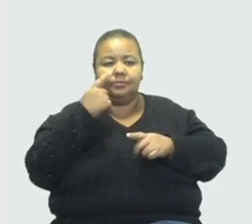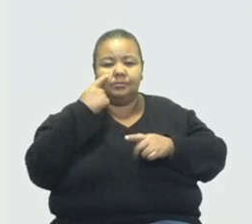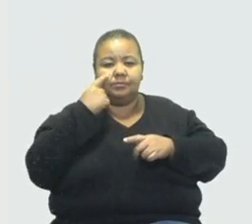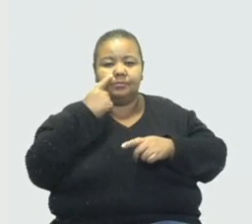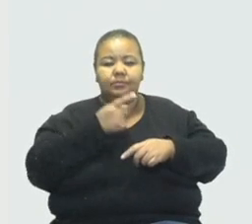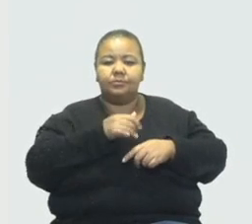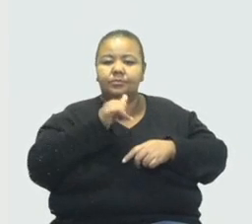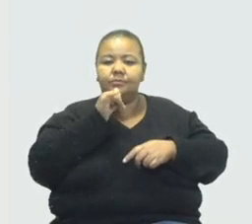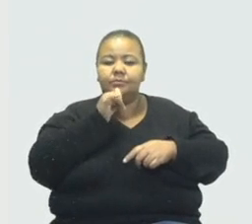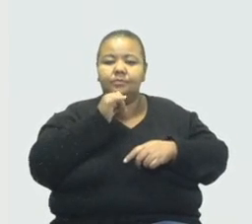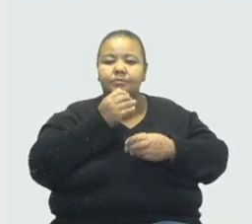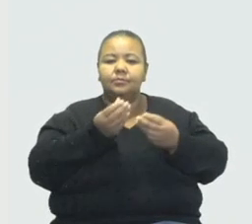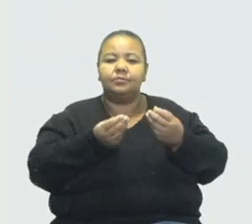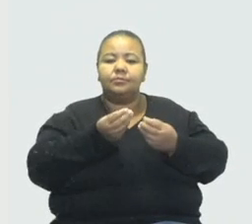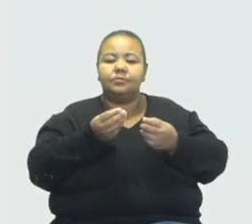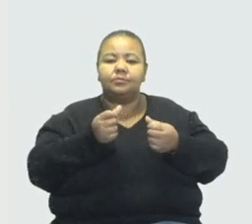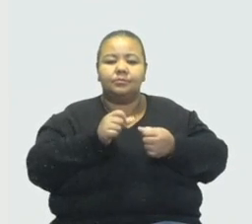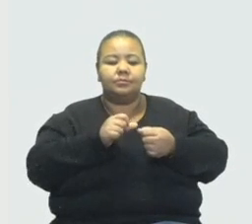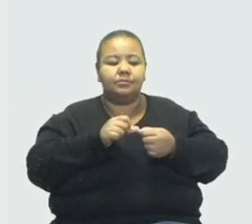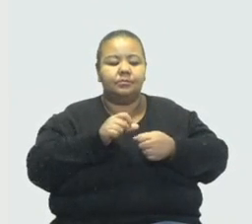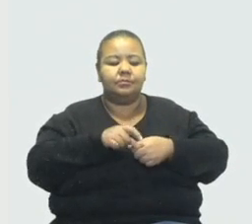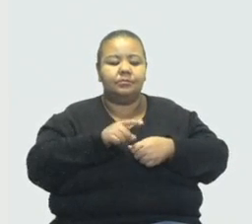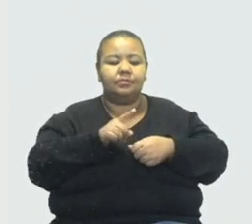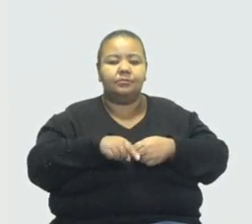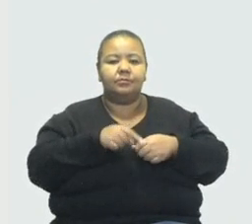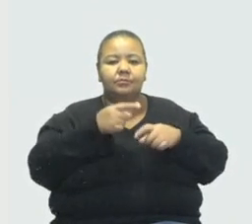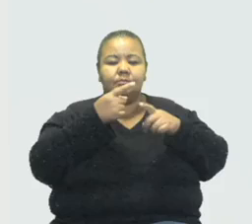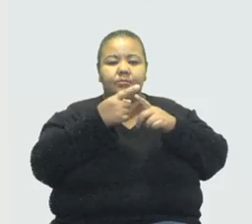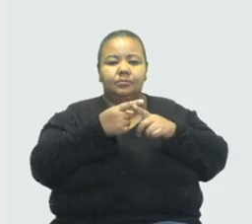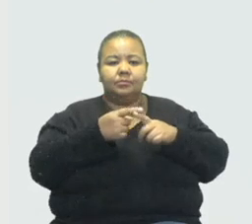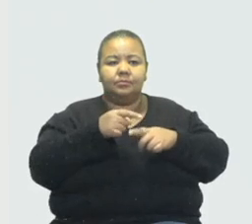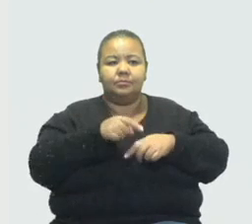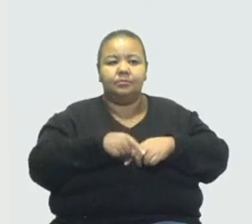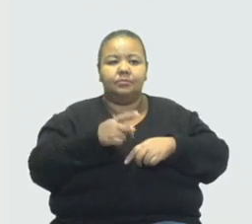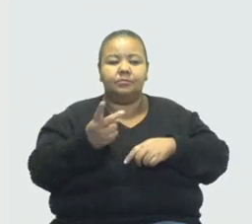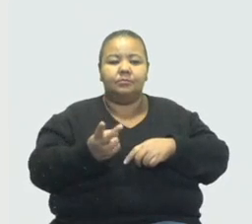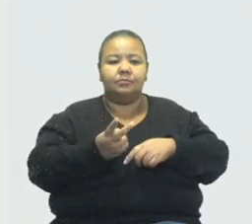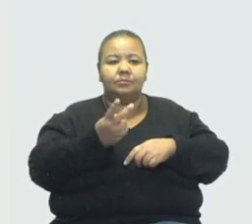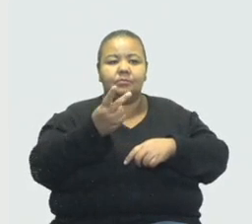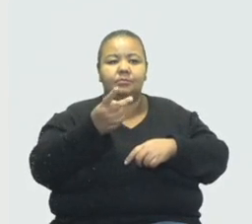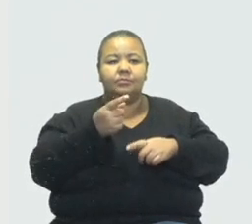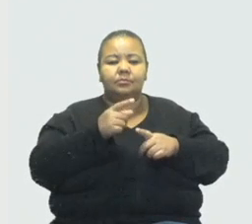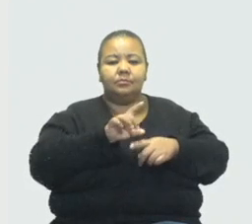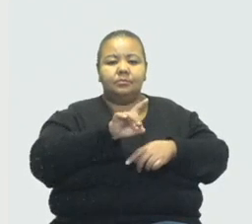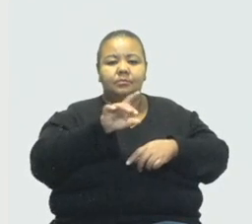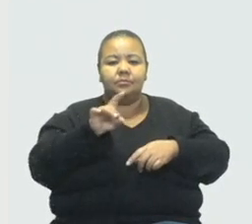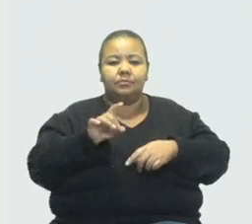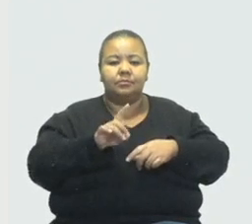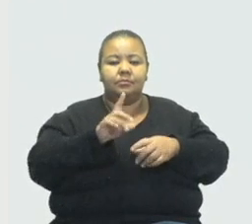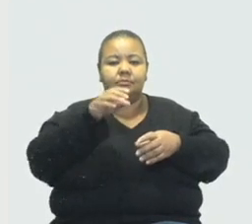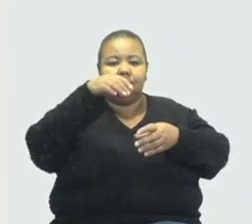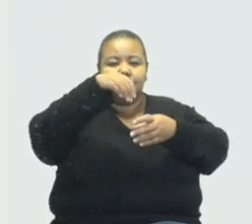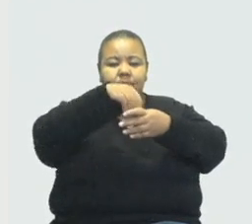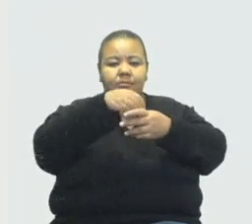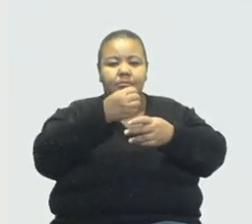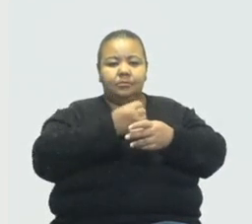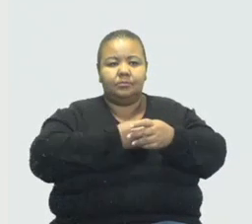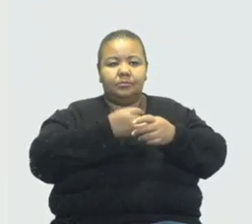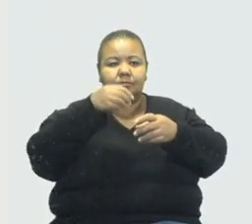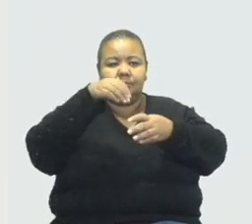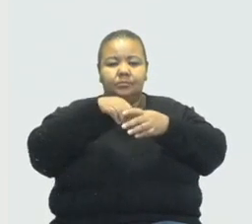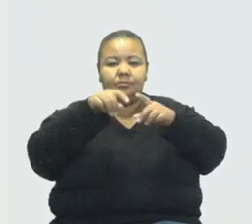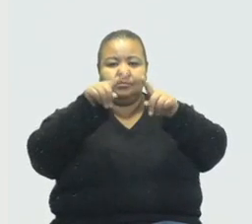seguinte exemplo. Como a gente vai fazer isso, professora? Você vai multiplicar esse valor por cada elemento da